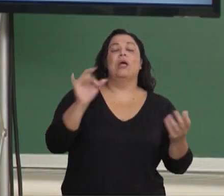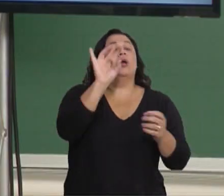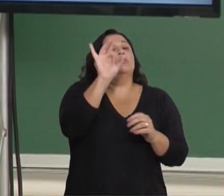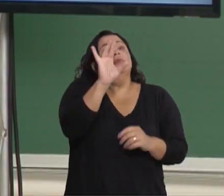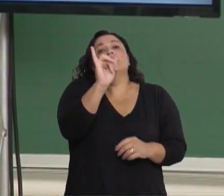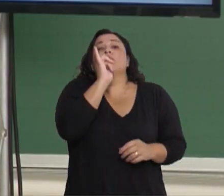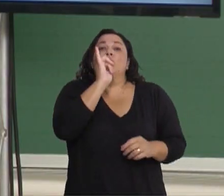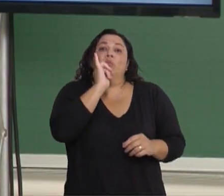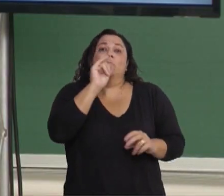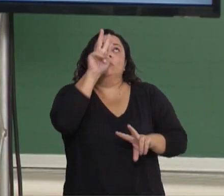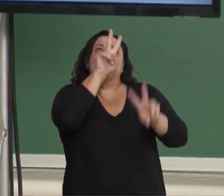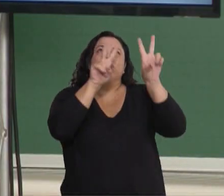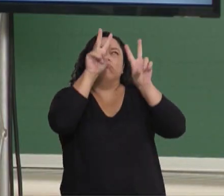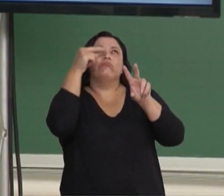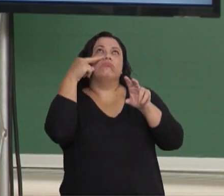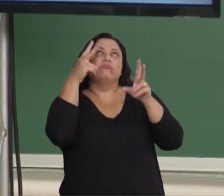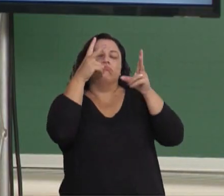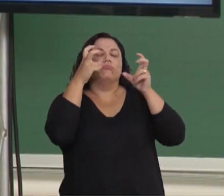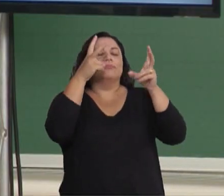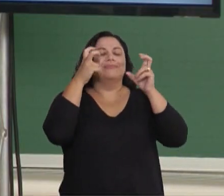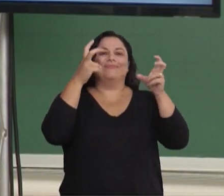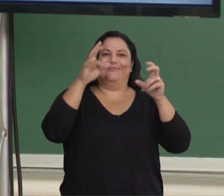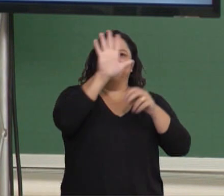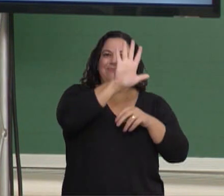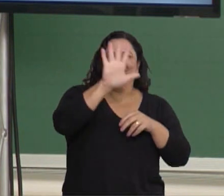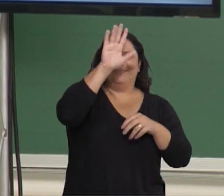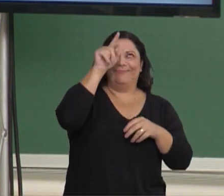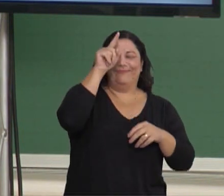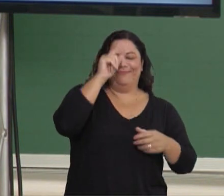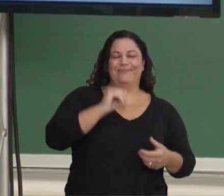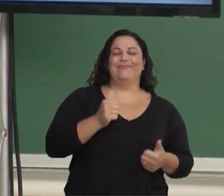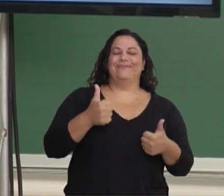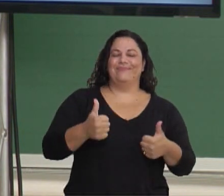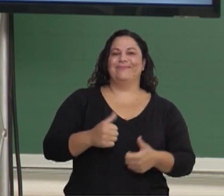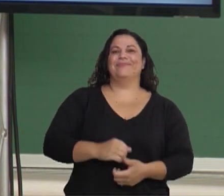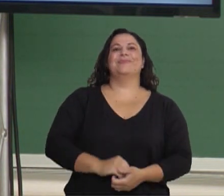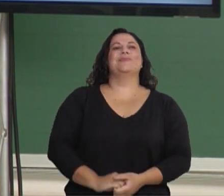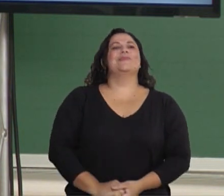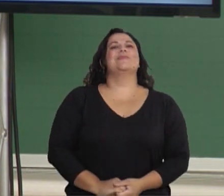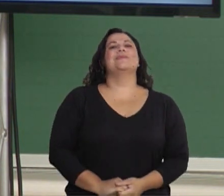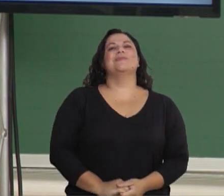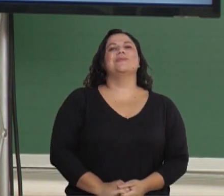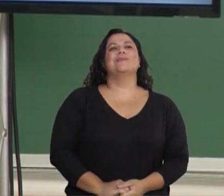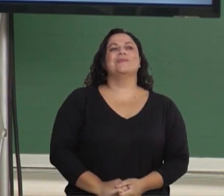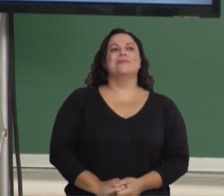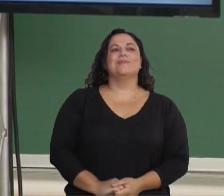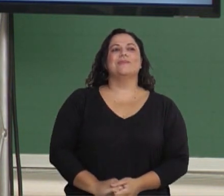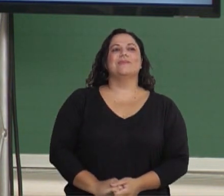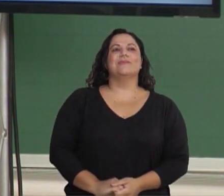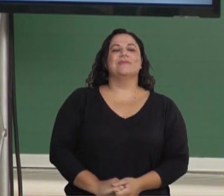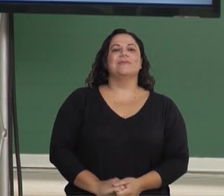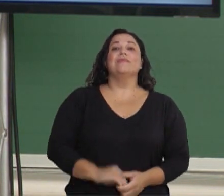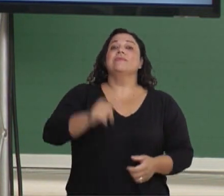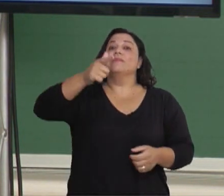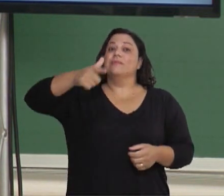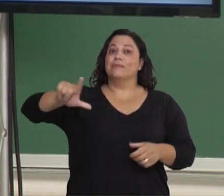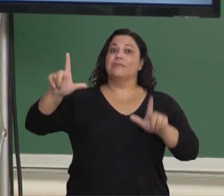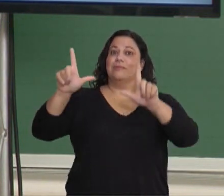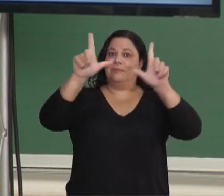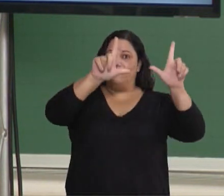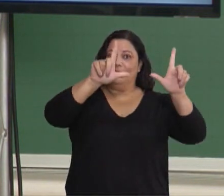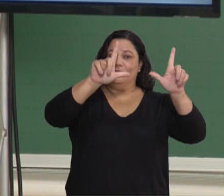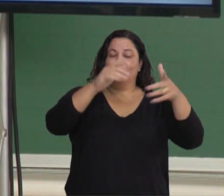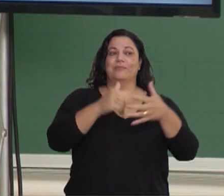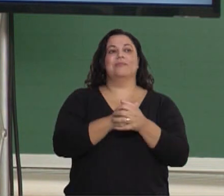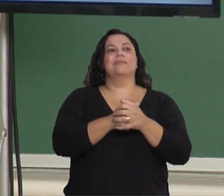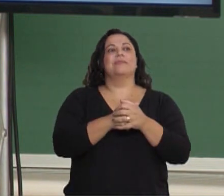exemplos para que vocês consigam ter uma noção do que a gente vai estar trabalhando, ok? Avançando então aqui para a nossa próxima tela, então temos uma